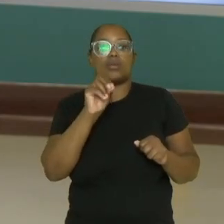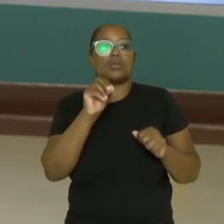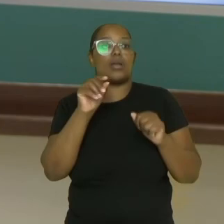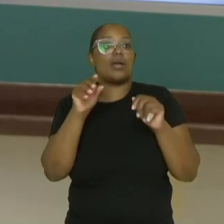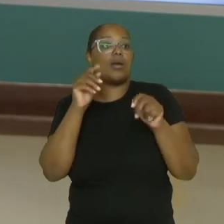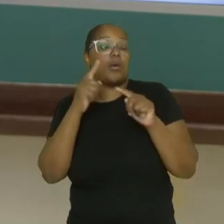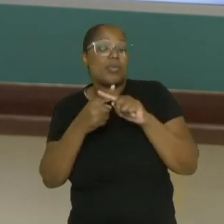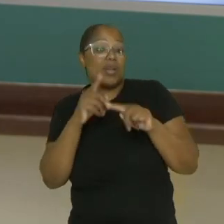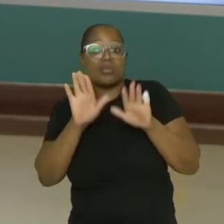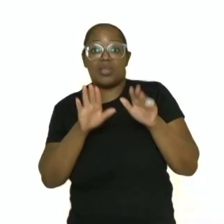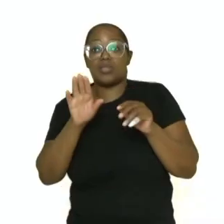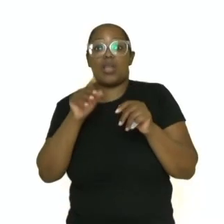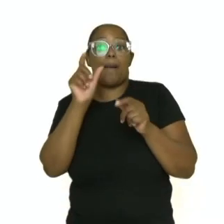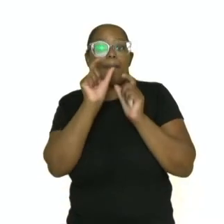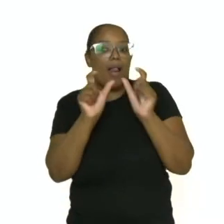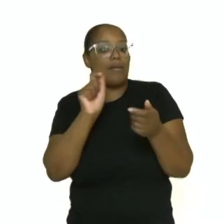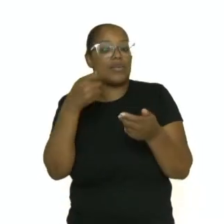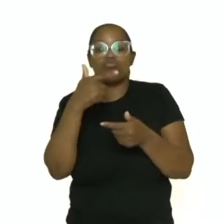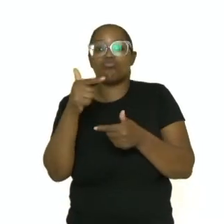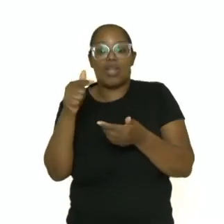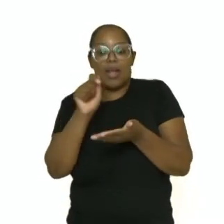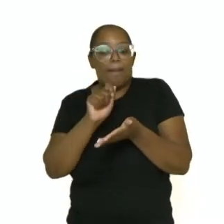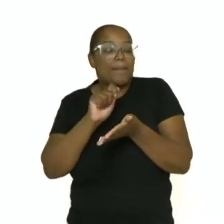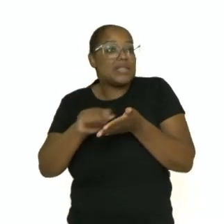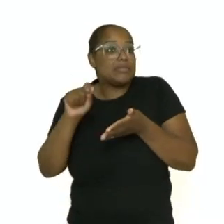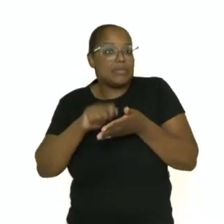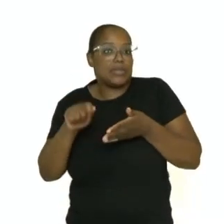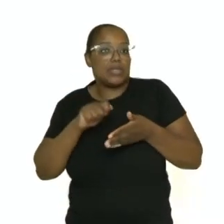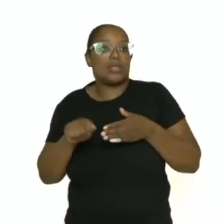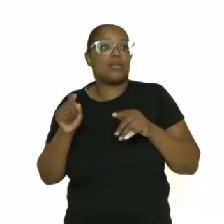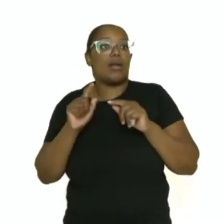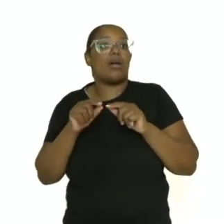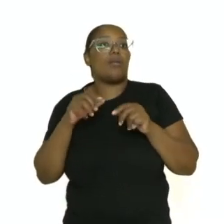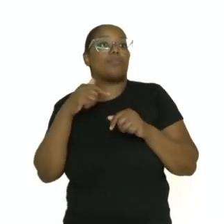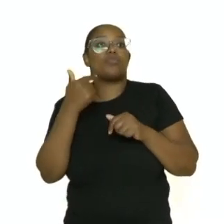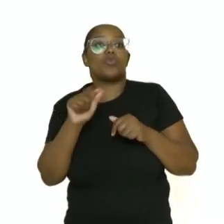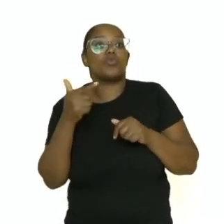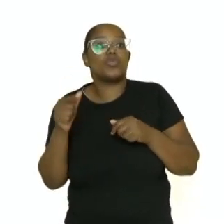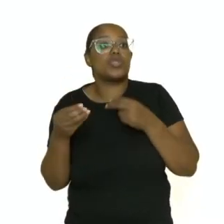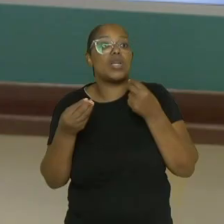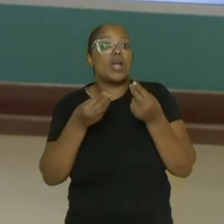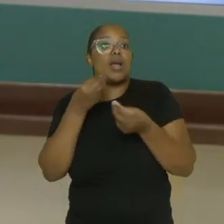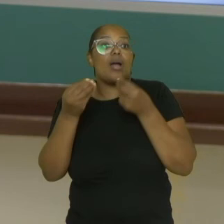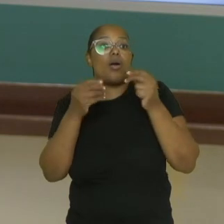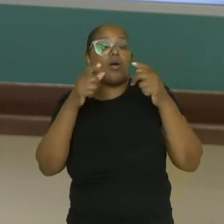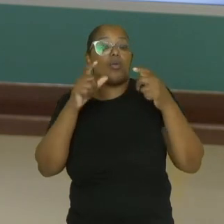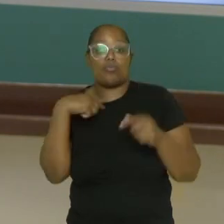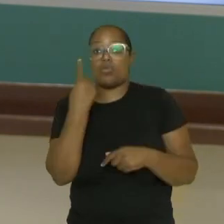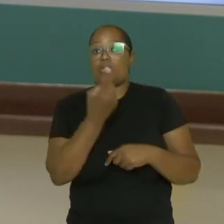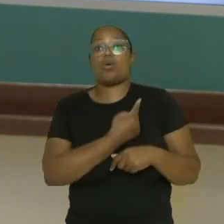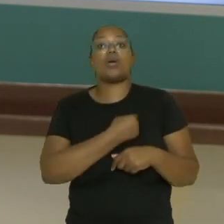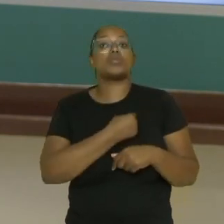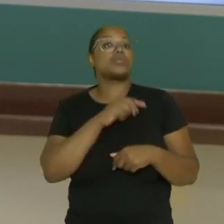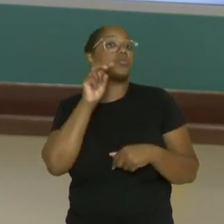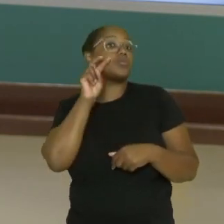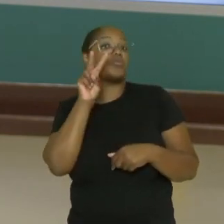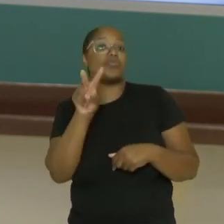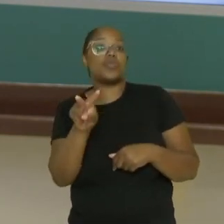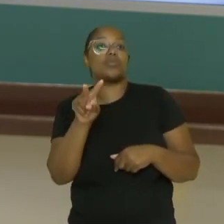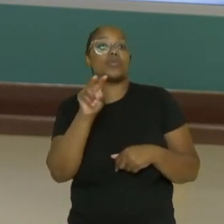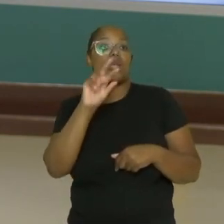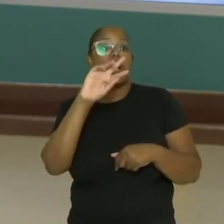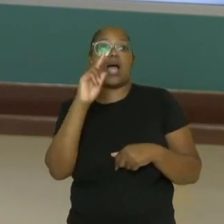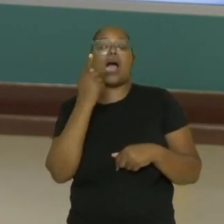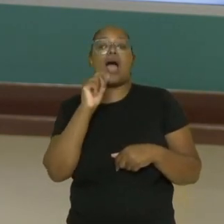escrita, Então não havíamos tido uma situação tão crítica, Então nós não havíamos, Então